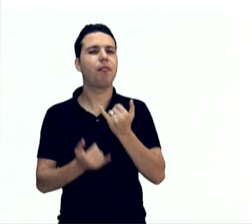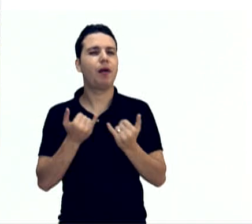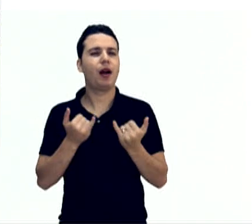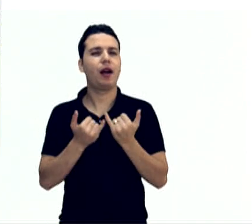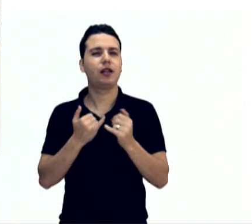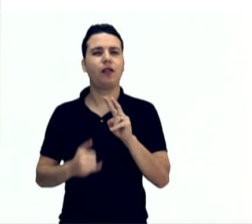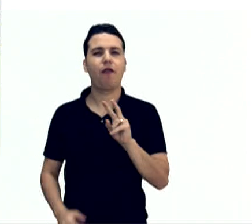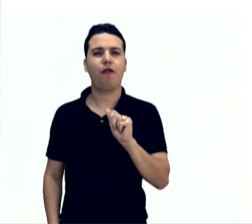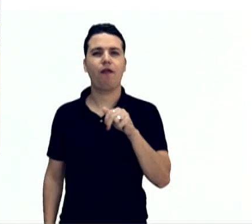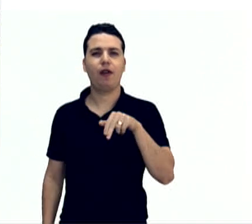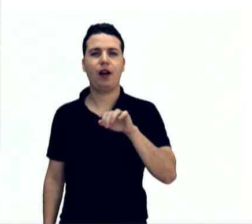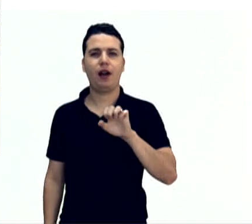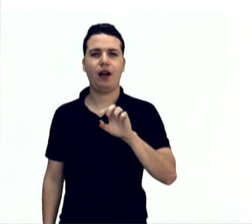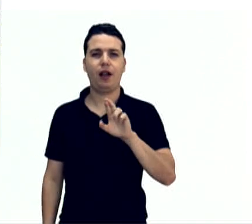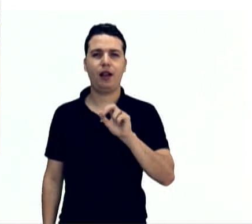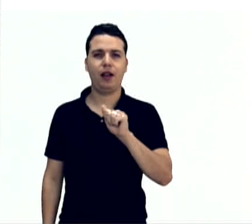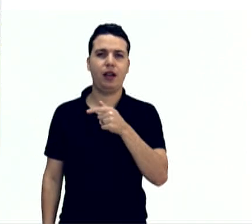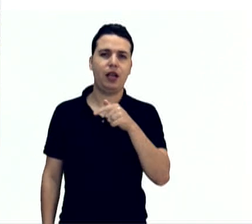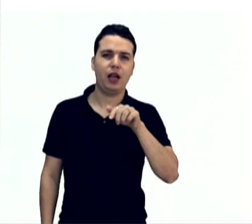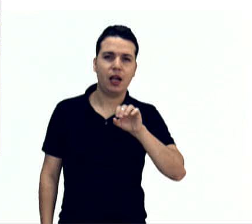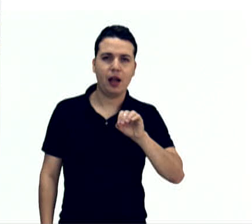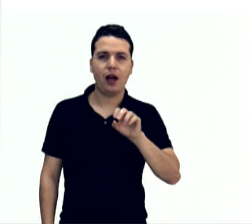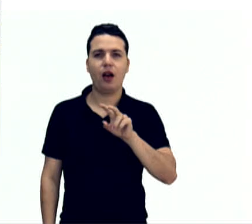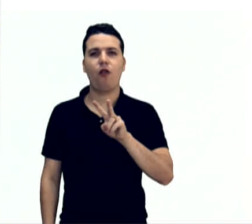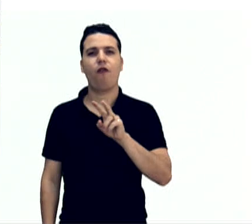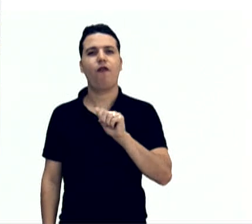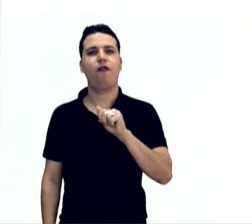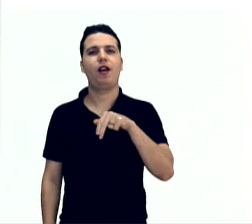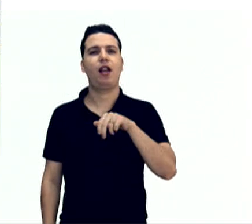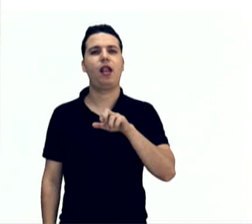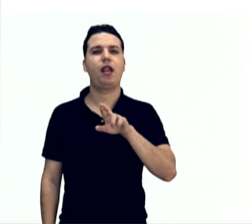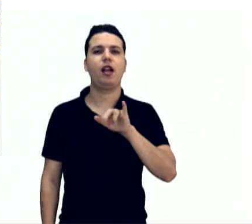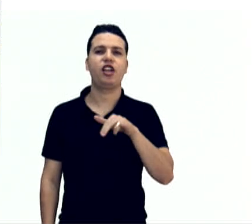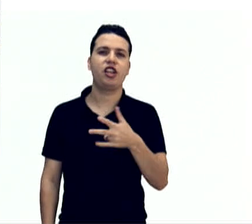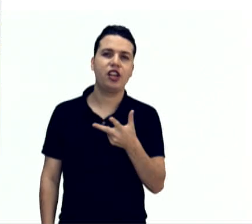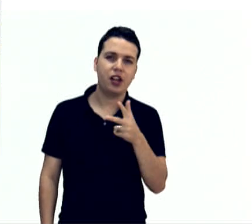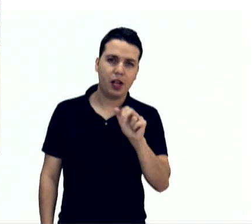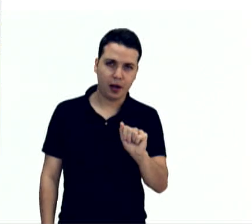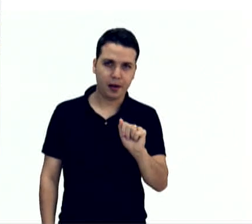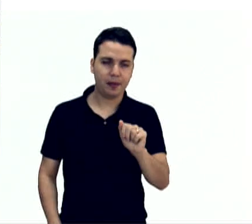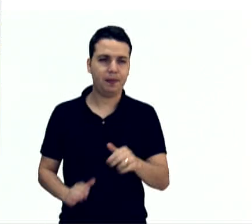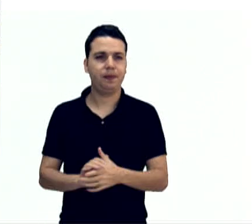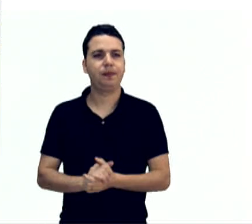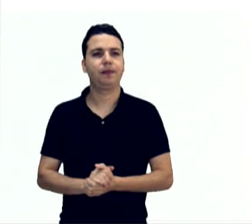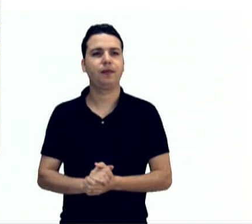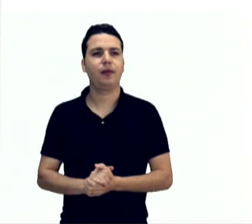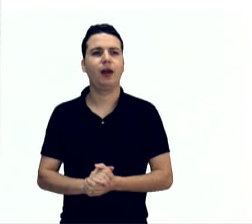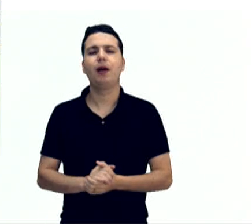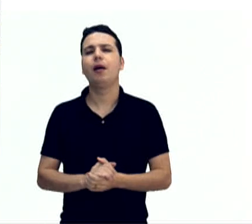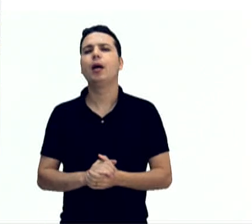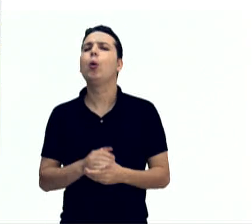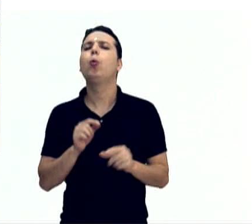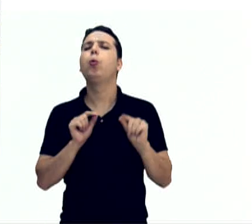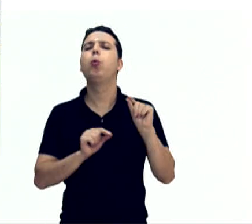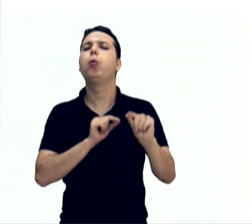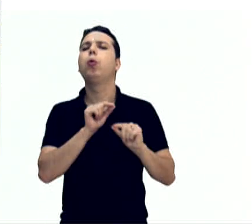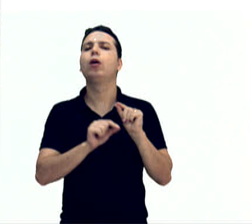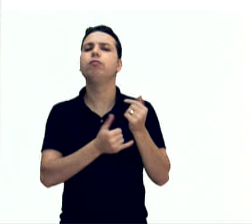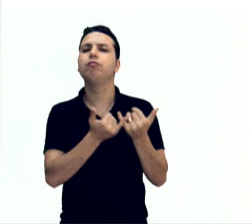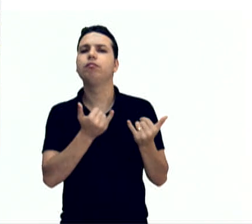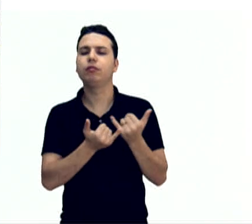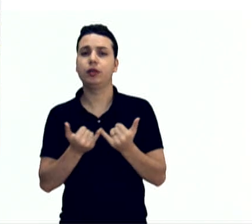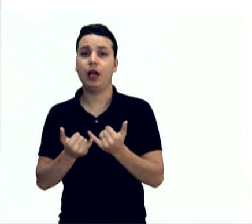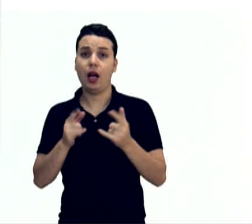vaneirão, vaneirinha. Qual é a diferença, né? A gente fica pensando. São músicas, ritmos